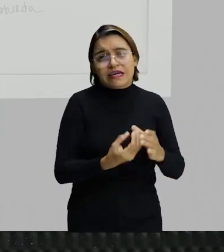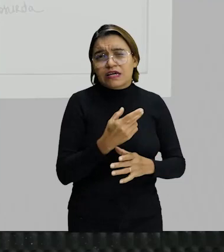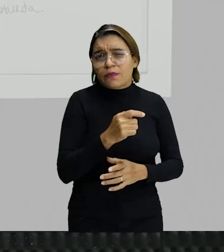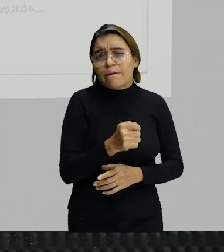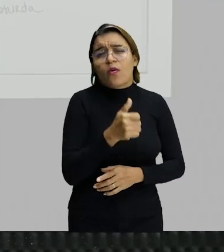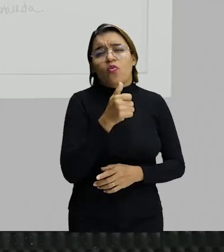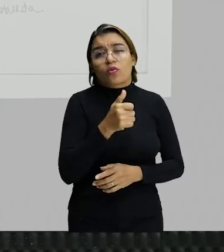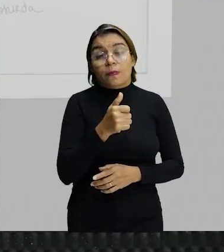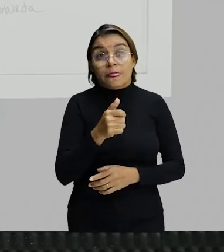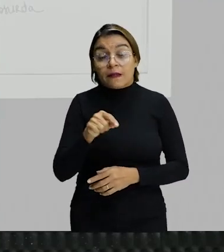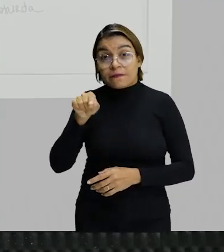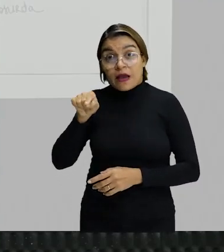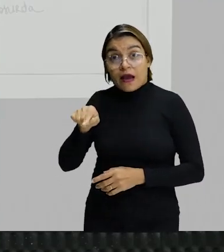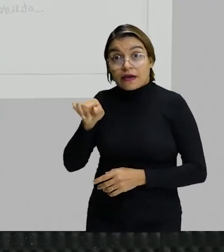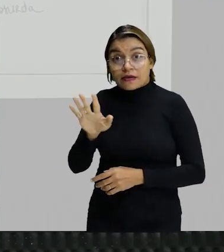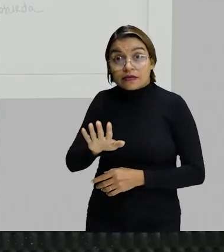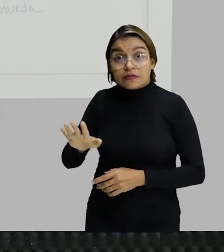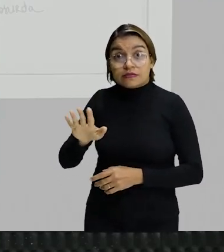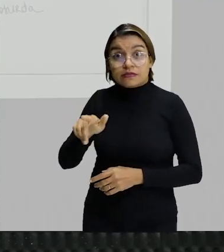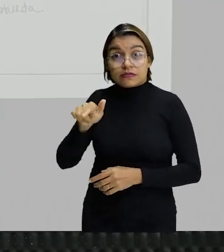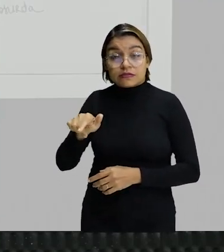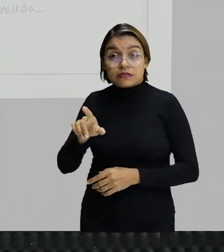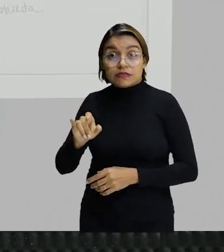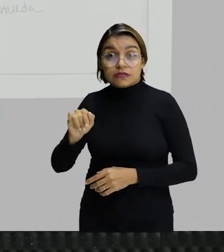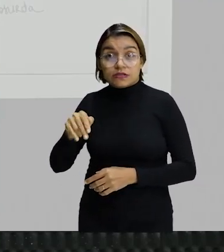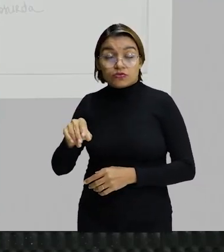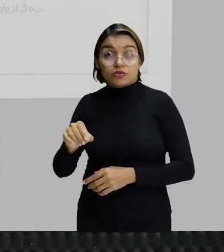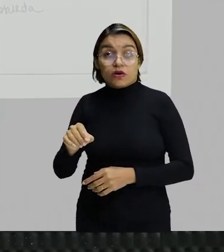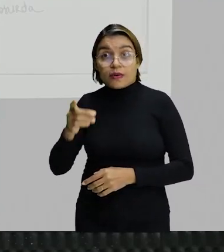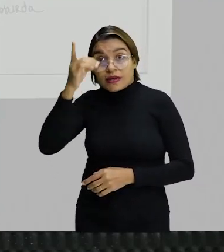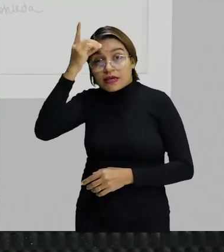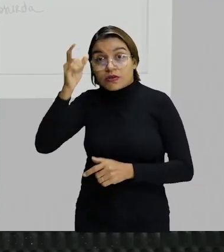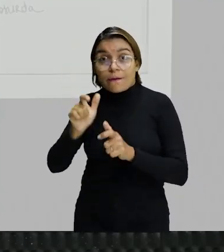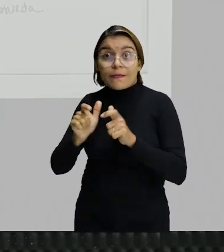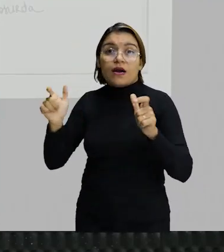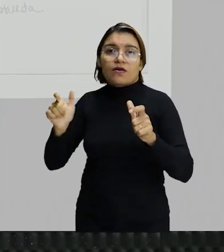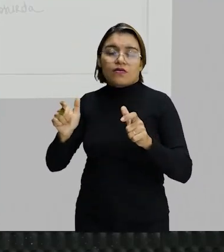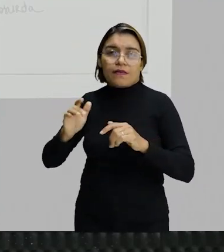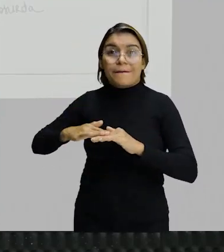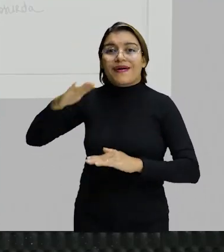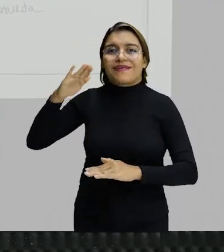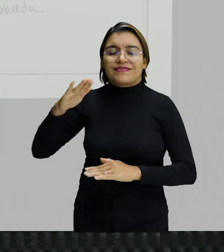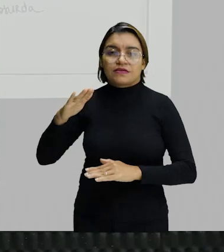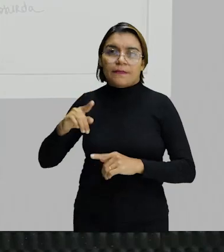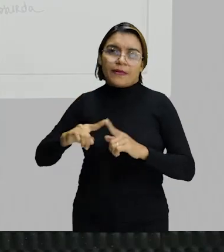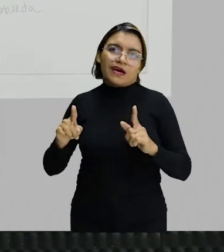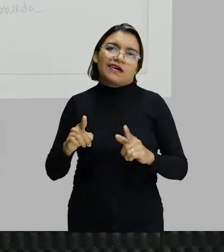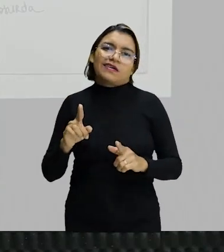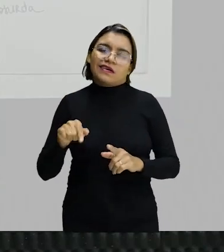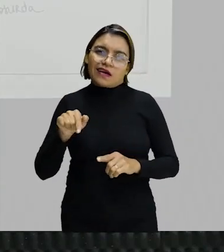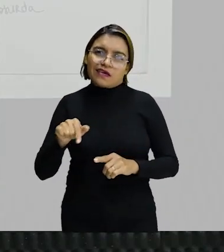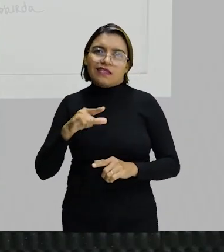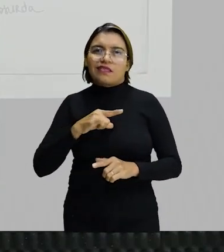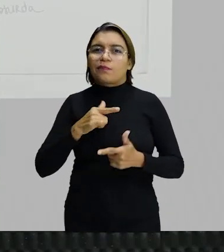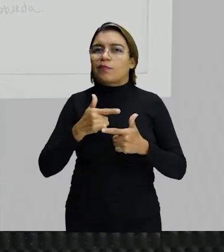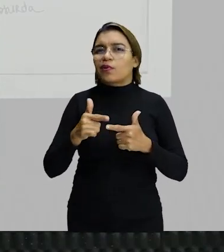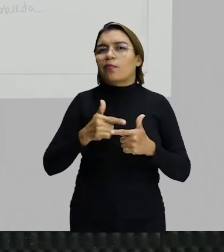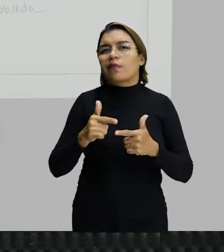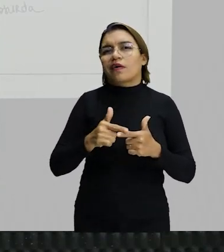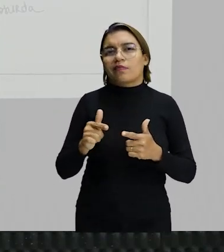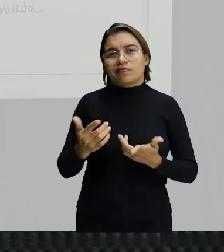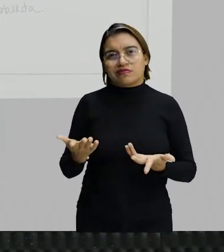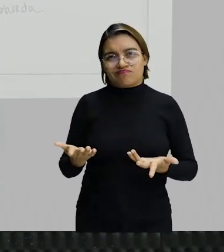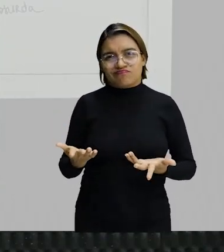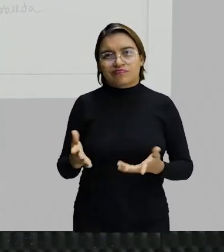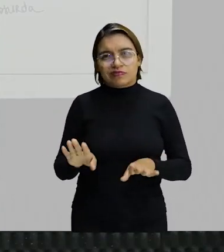pequena. Já a criação na indução é maior, em compensação, ela traz outros problemas que são latentes. Então